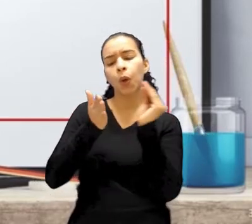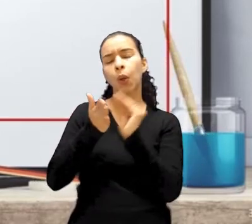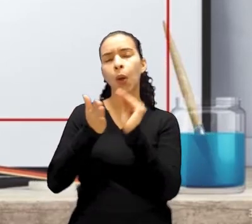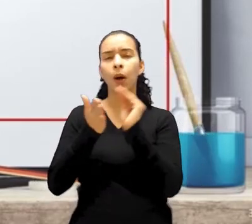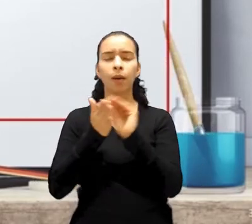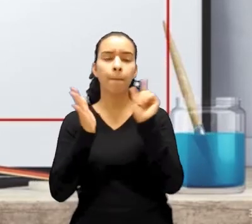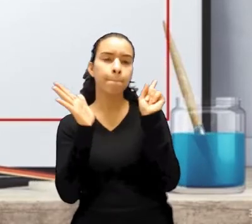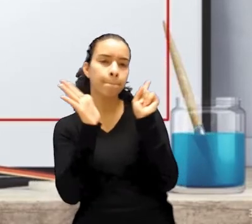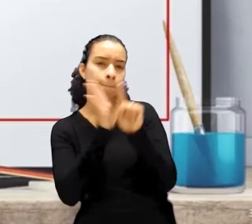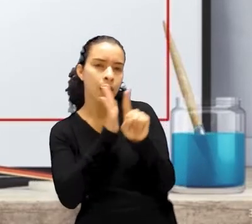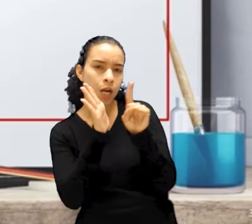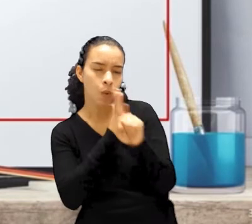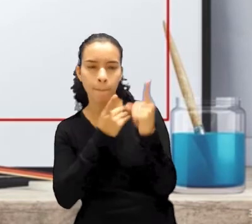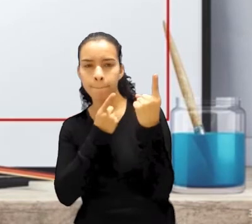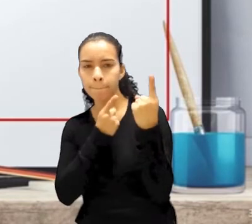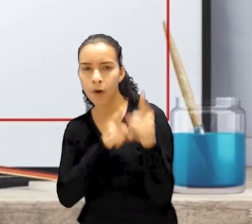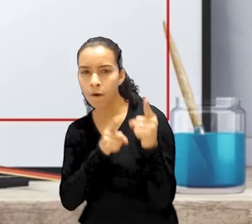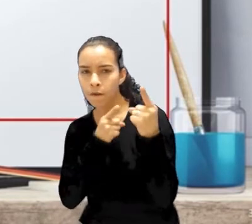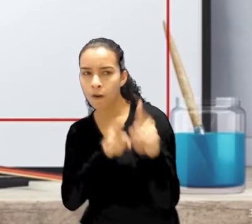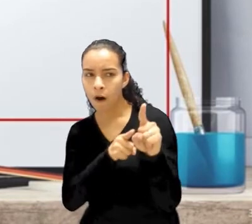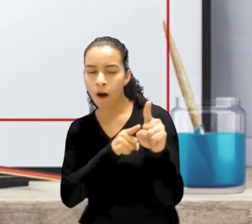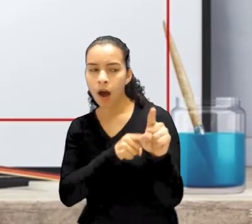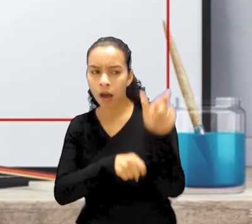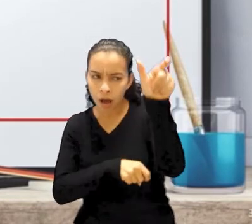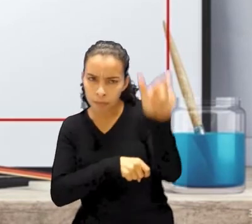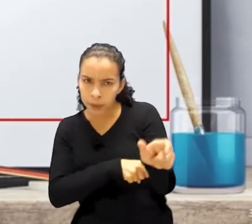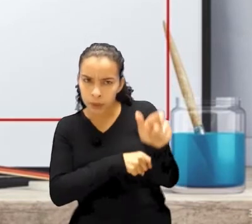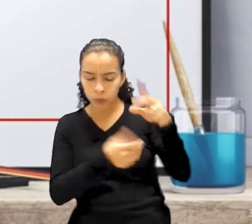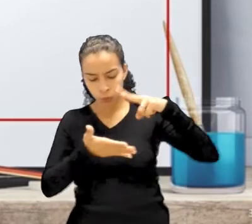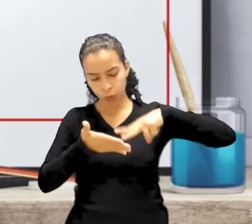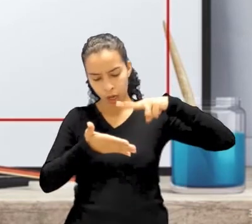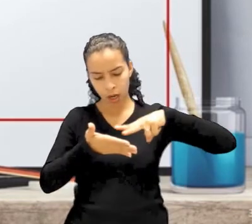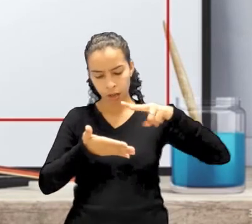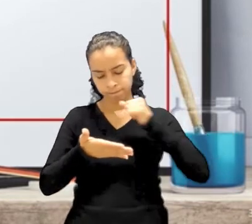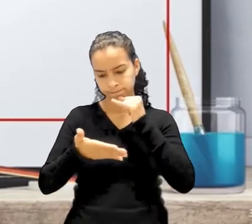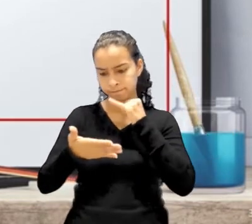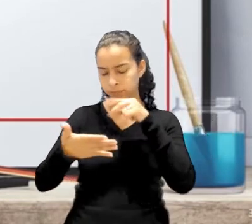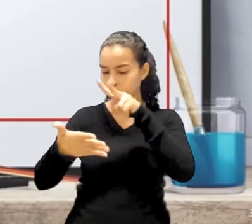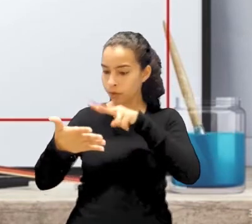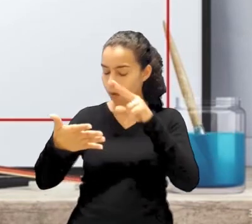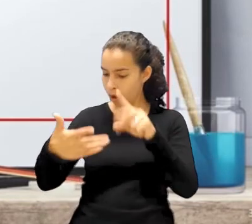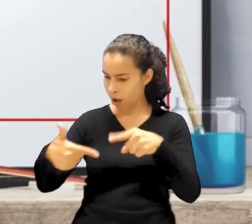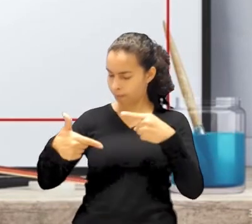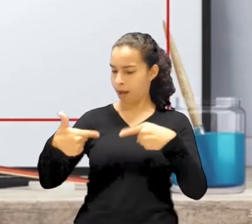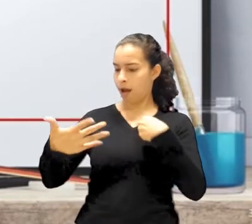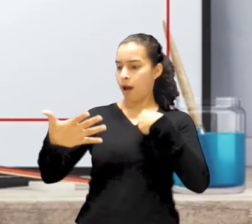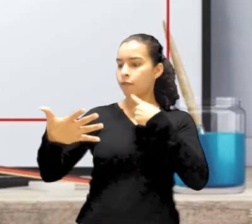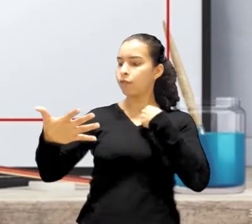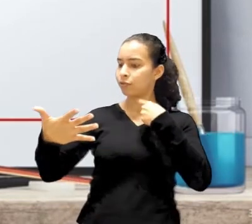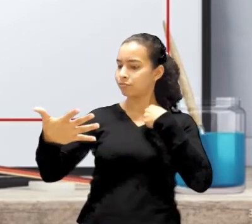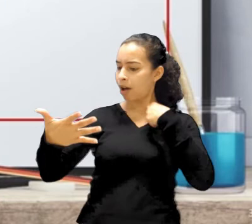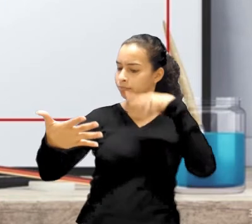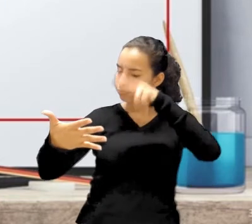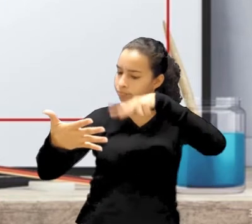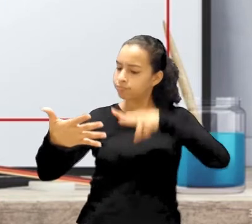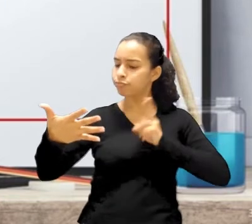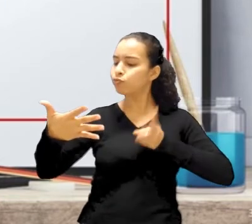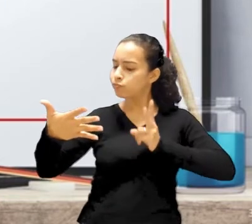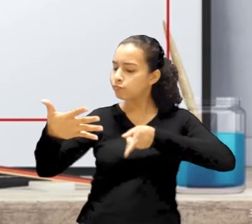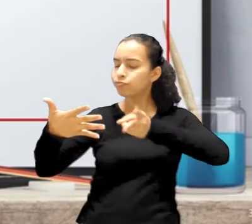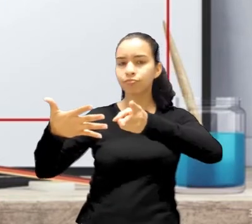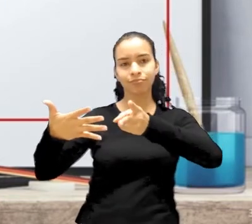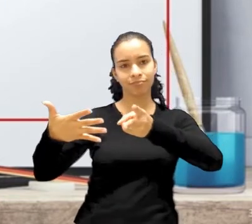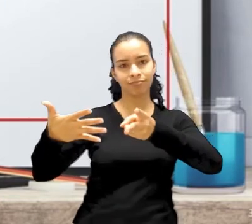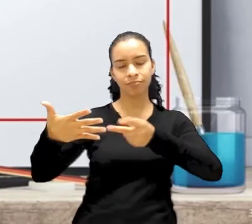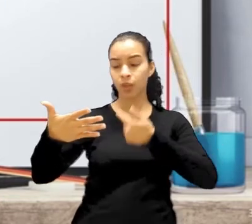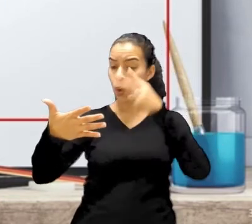apresentem informações que despertem no leitor a vontade, o interesse de ler aquele texto.